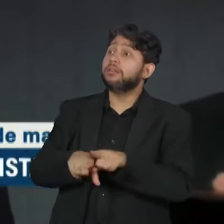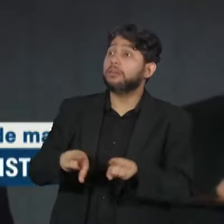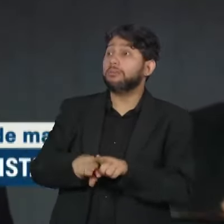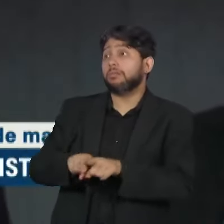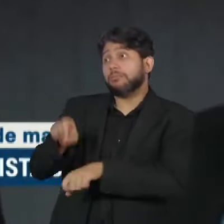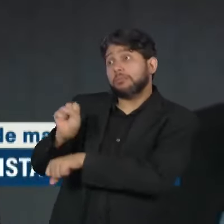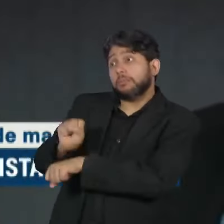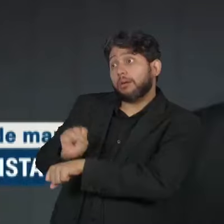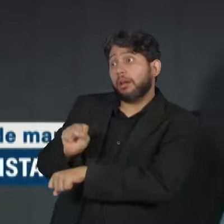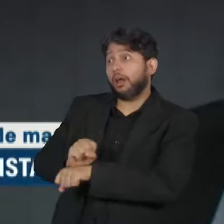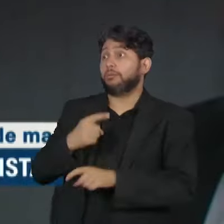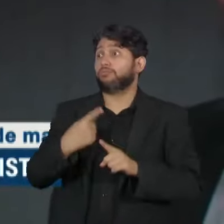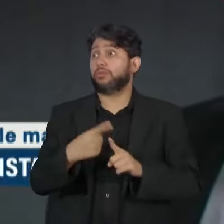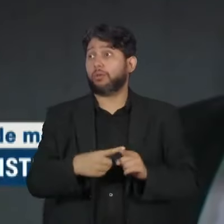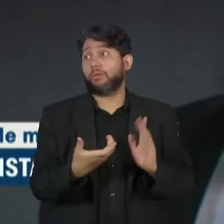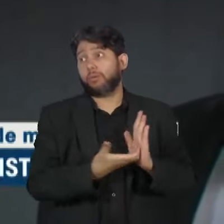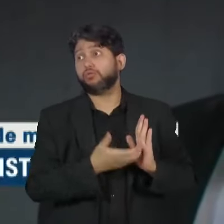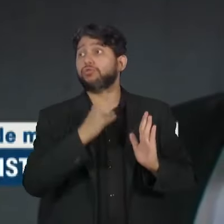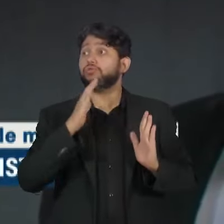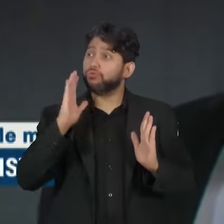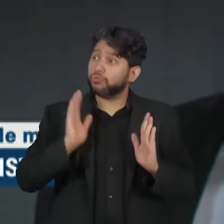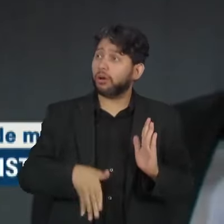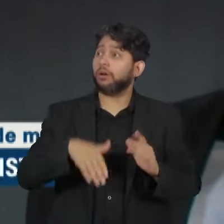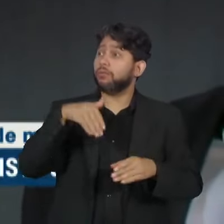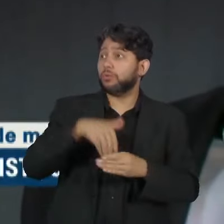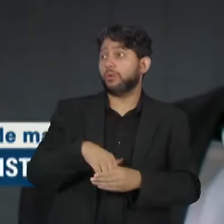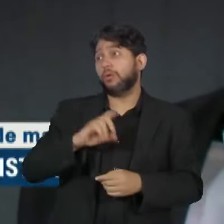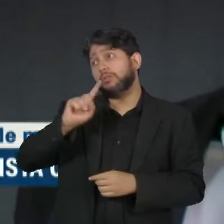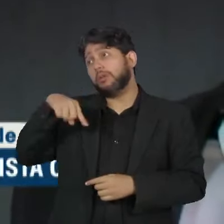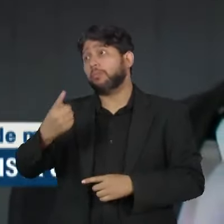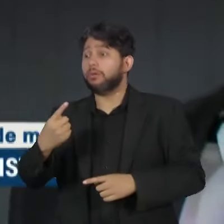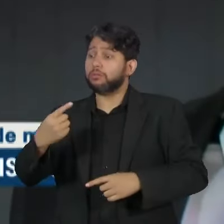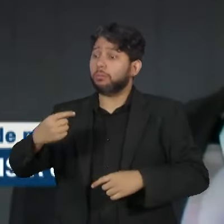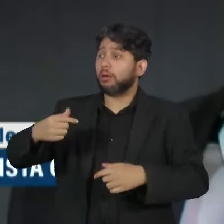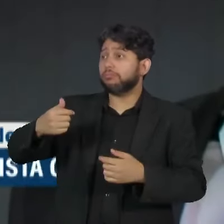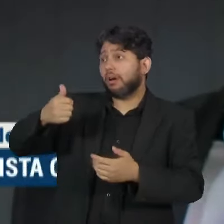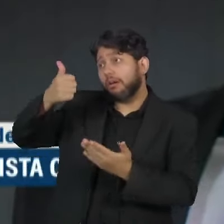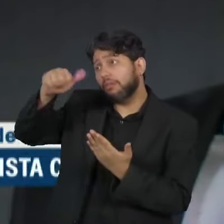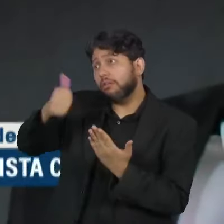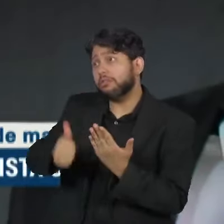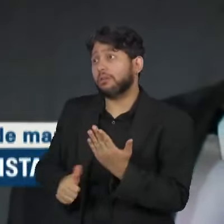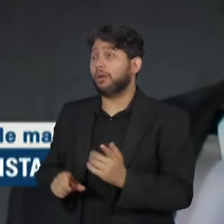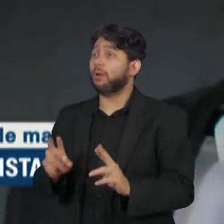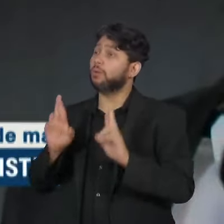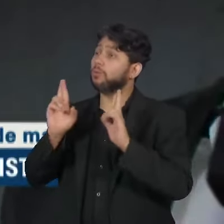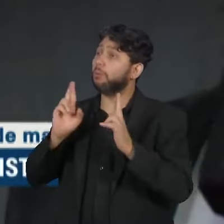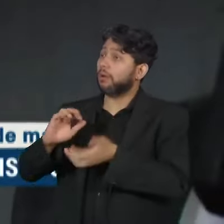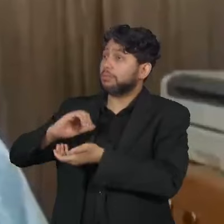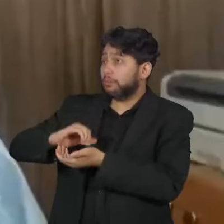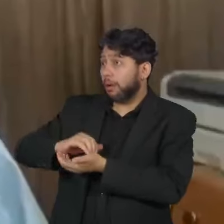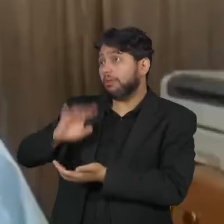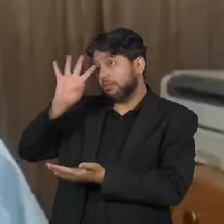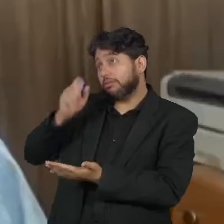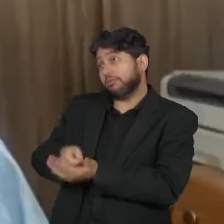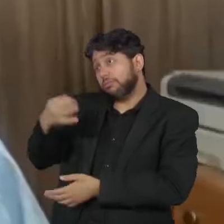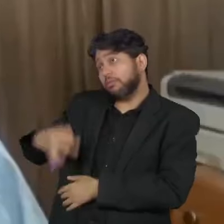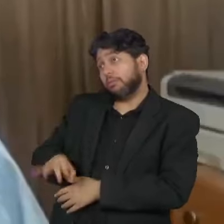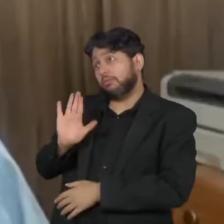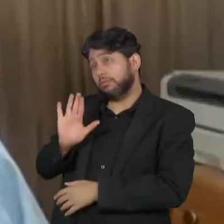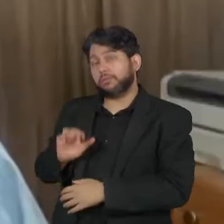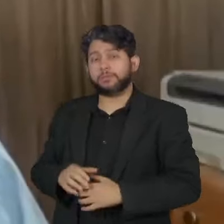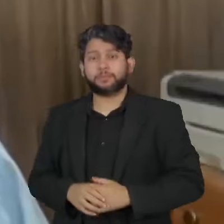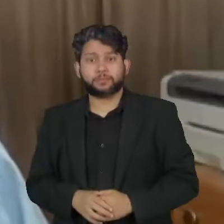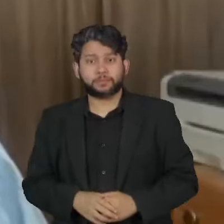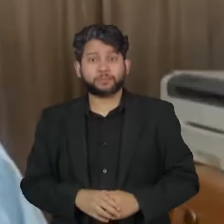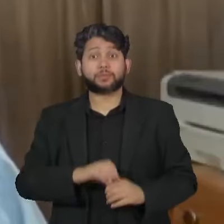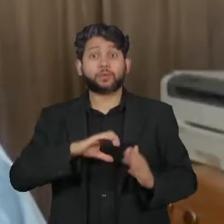do Supremo Tribunal Federal e fazemos uma avaliação. Eu espero que o Supremo decida da melhor forma possível. O Congresso ganhando